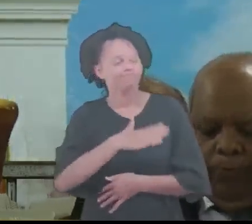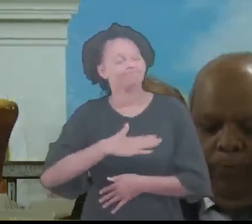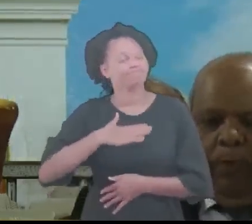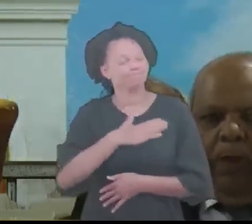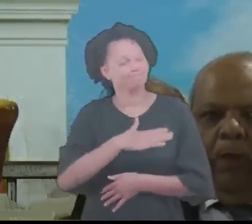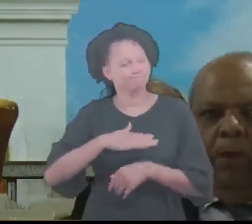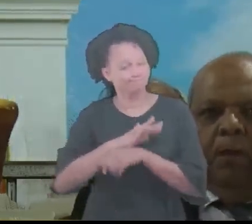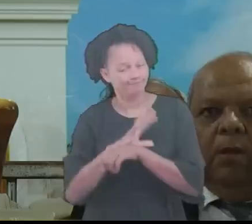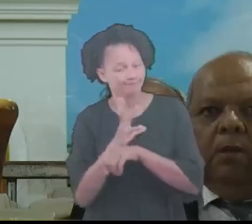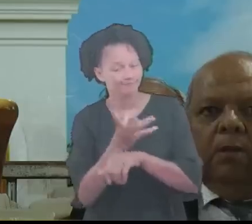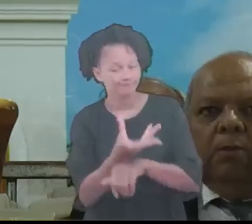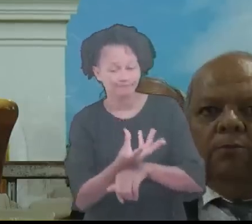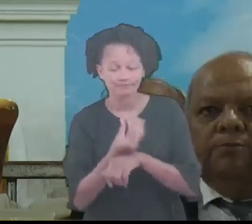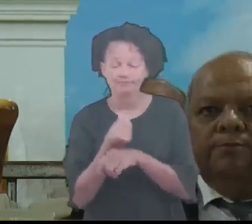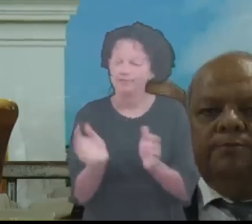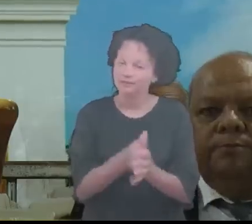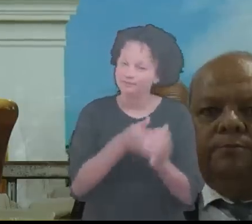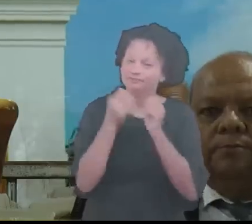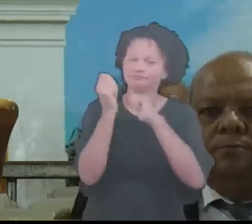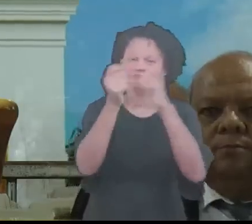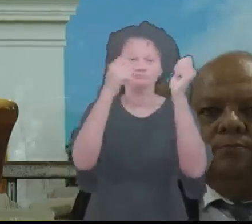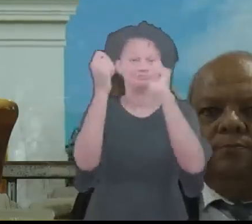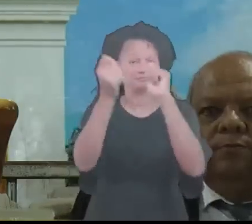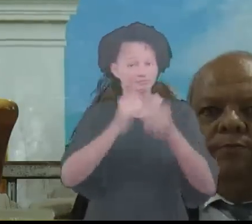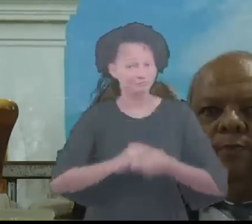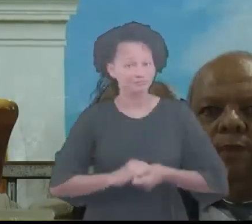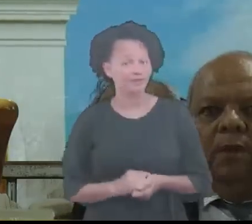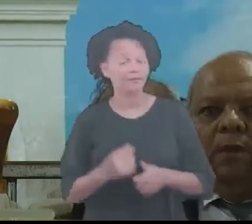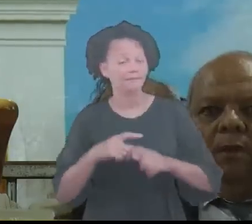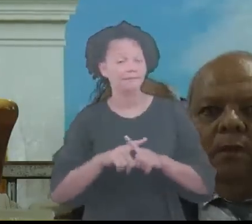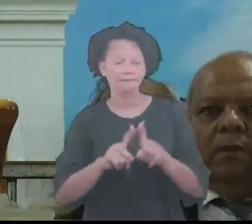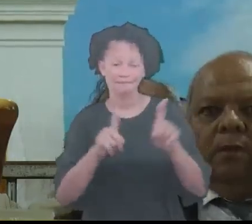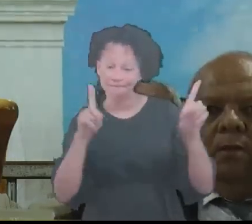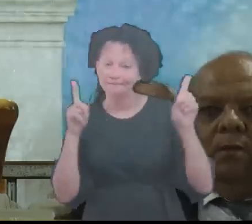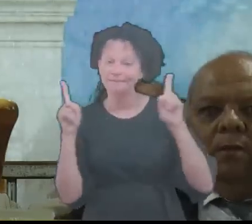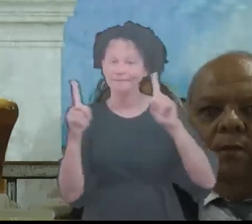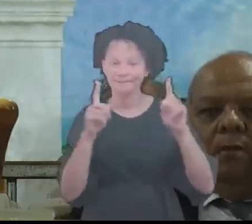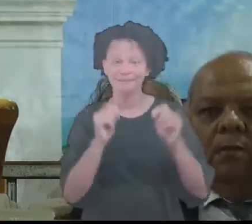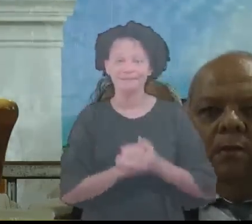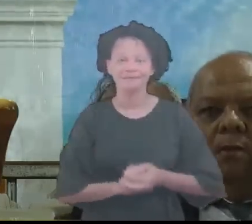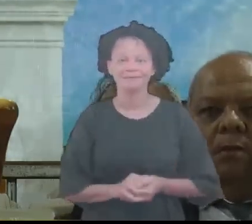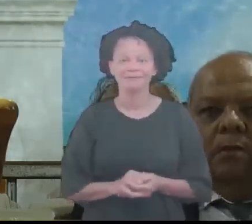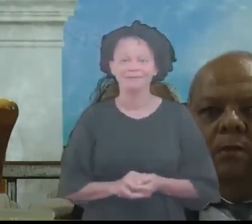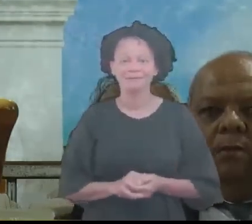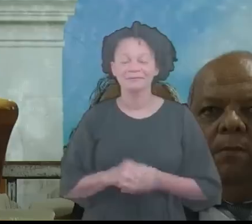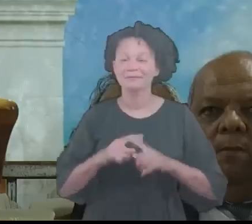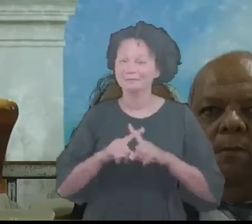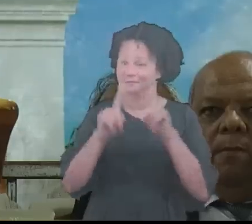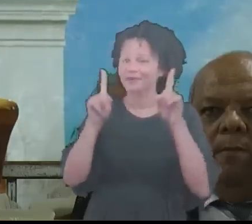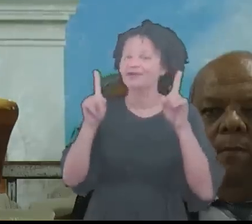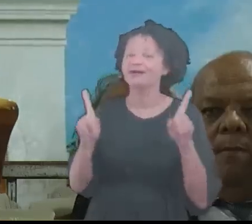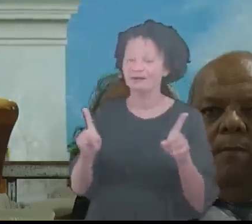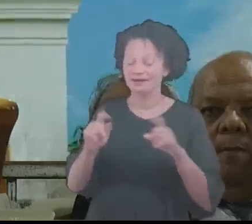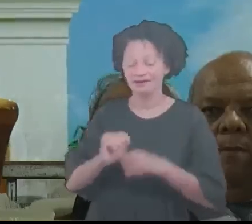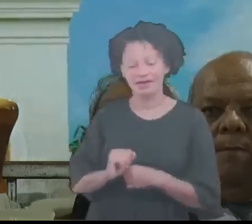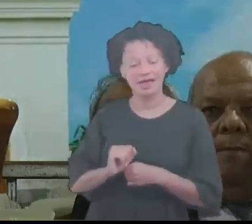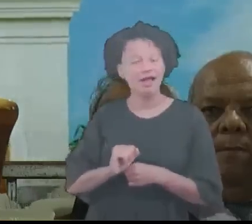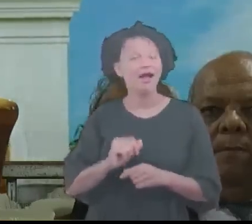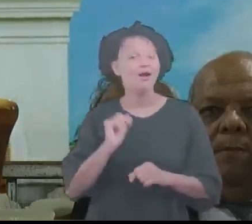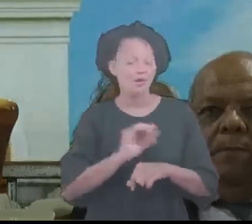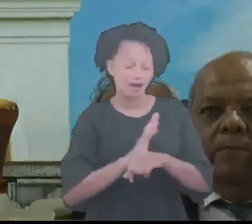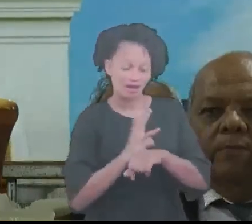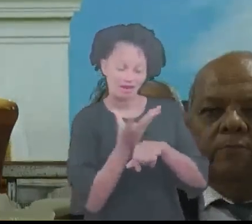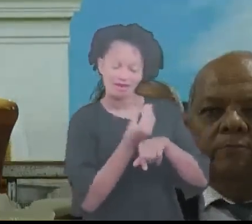igreja. Aleluia. Mas ele, além da noiva ser linda, ele resolve